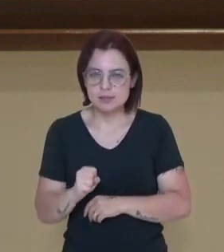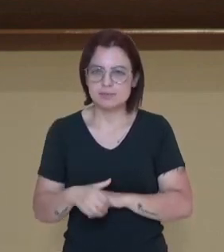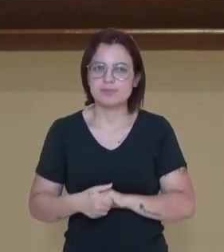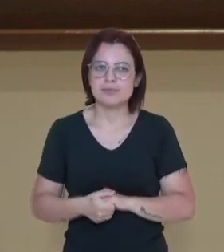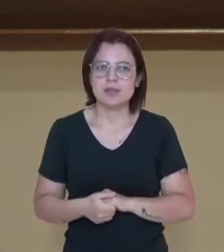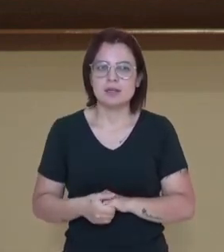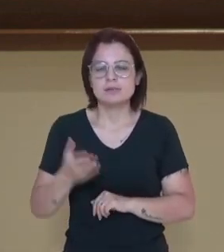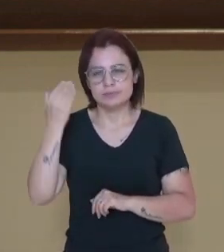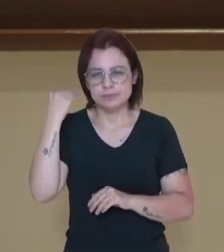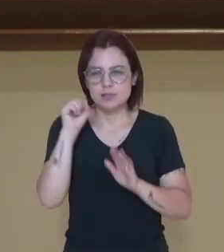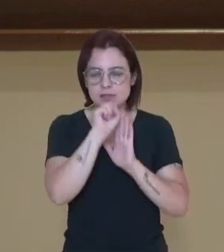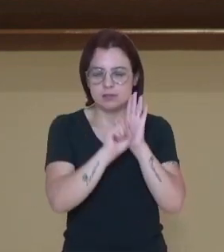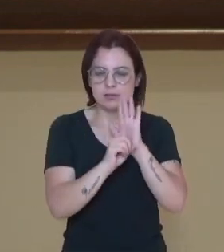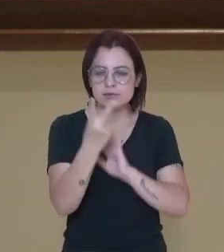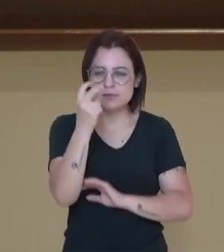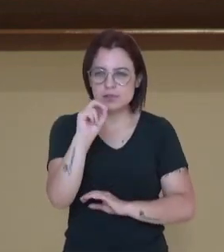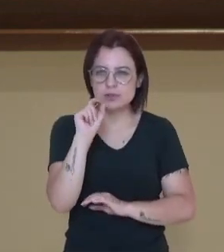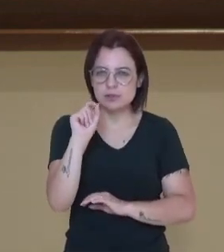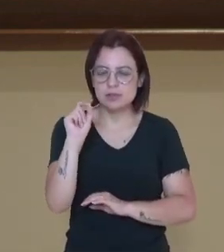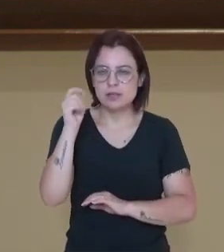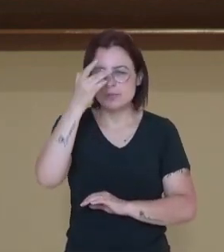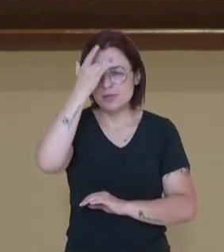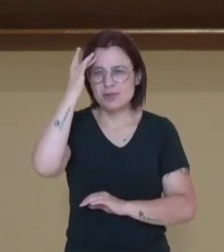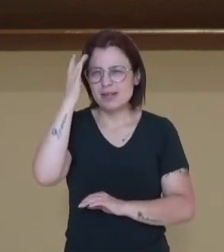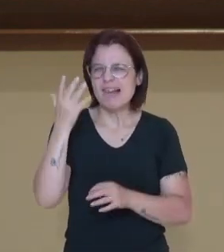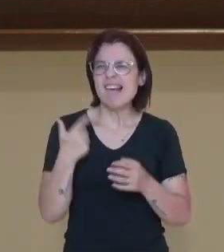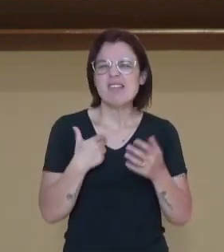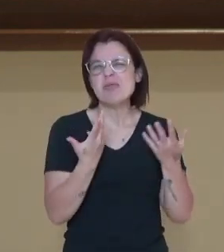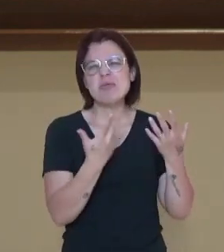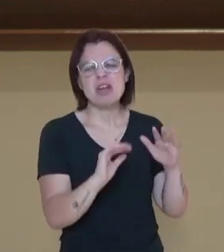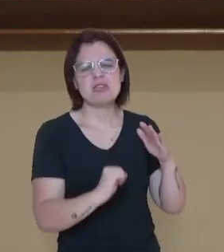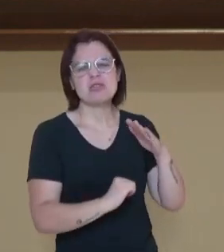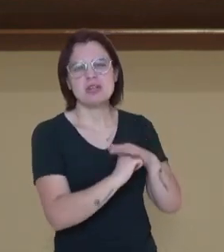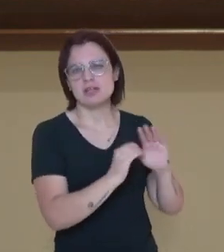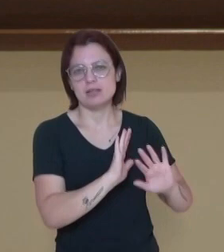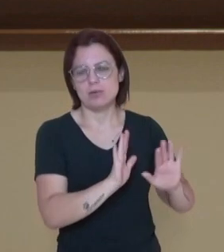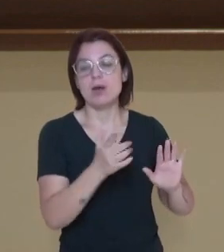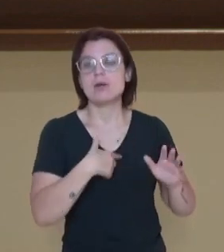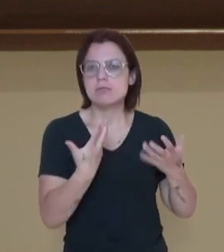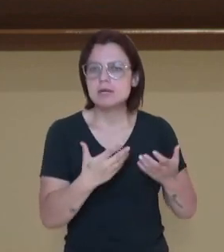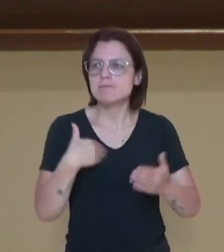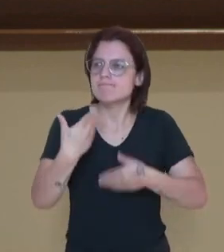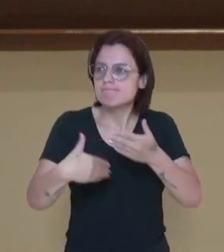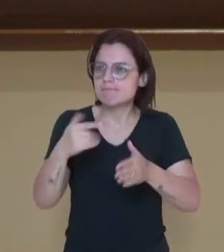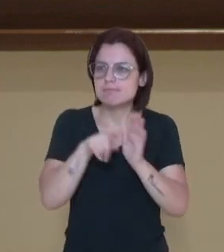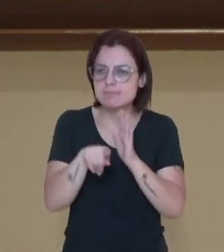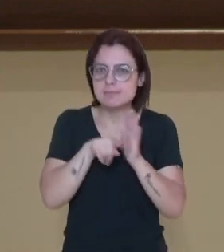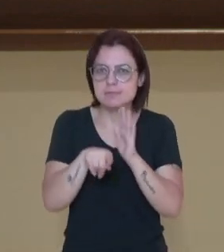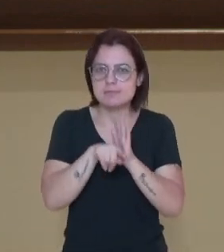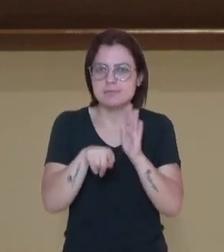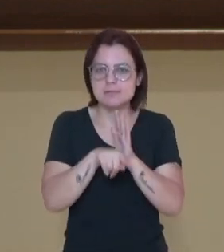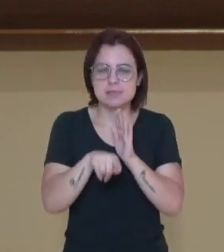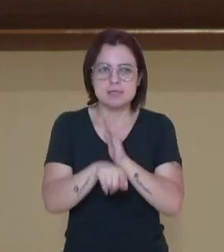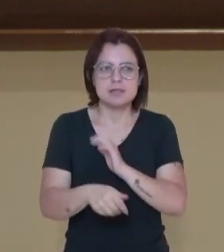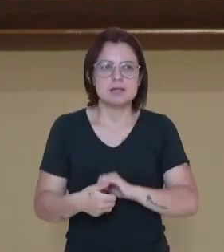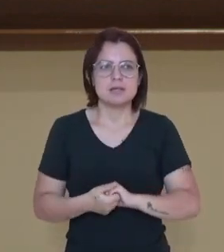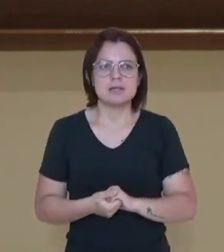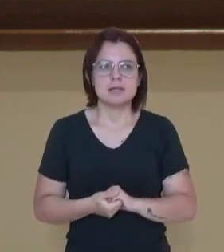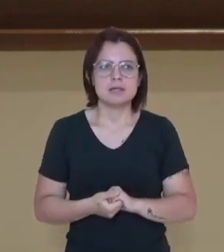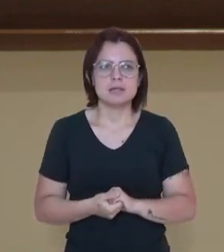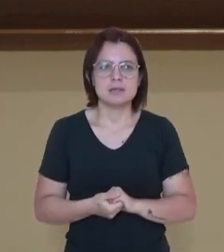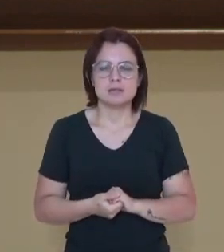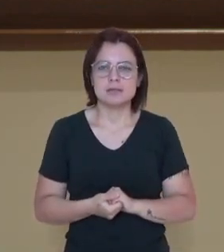século XX, o homem não se deu por satisfeito com o sistema tradicional de música. Ou